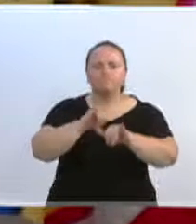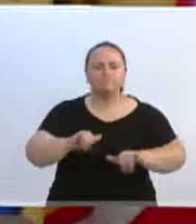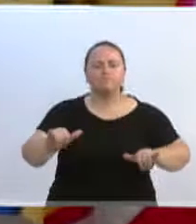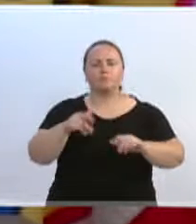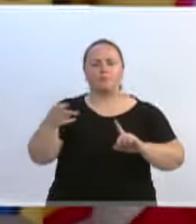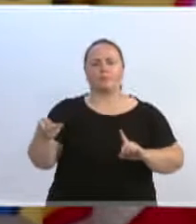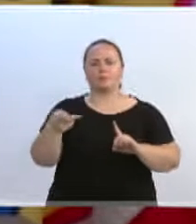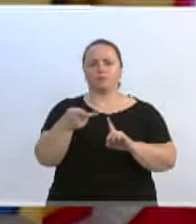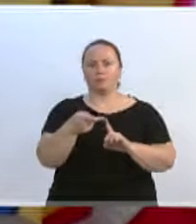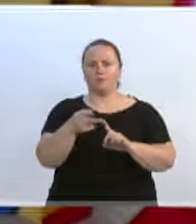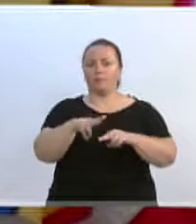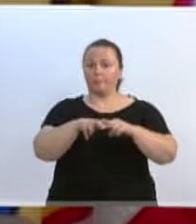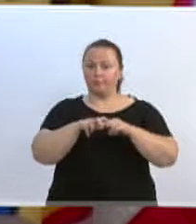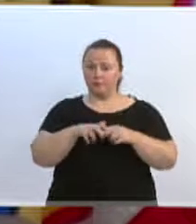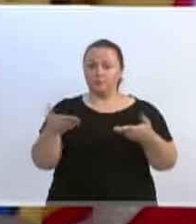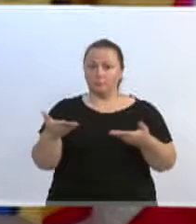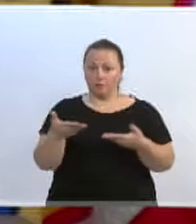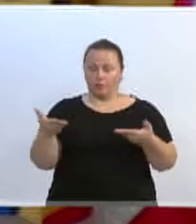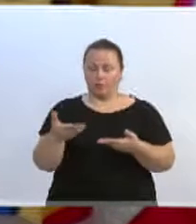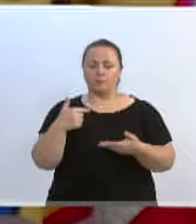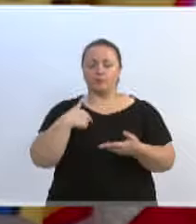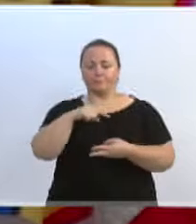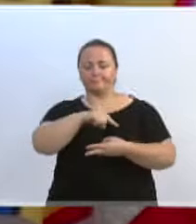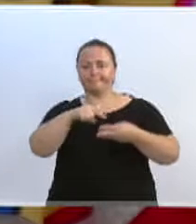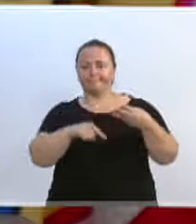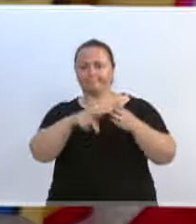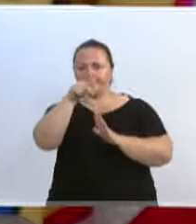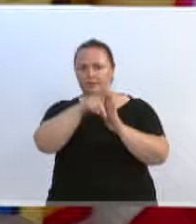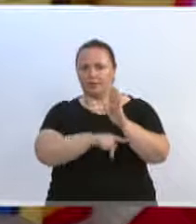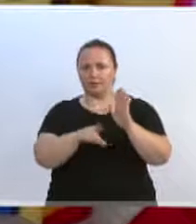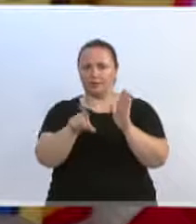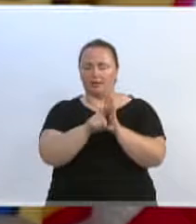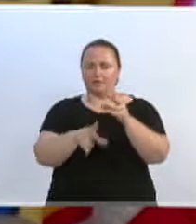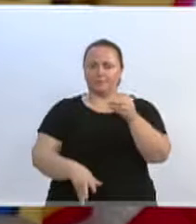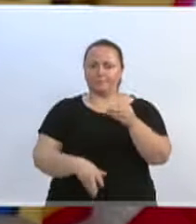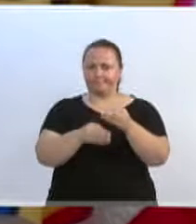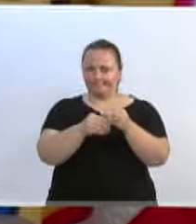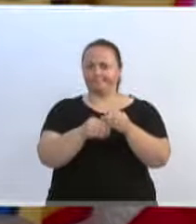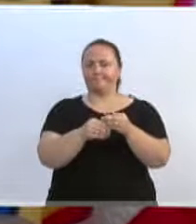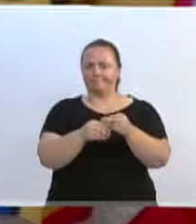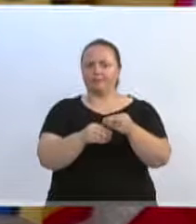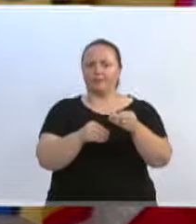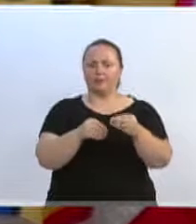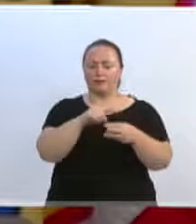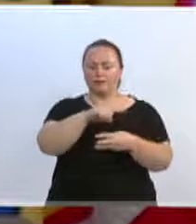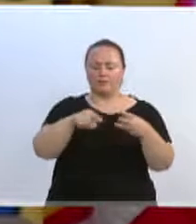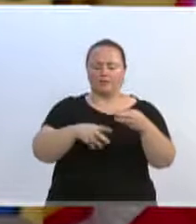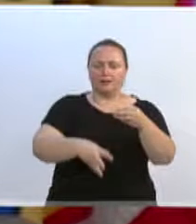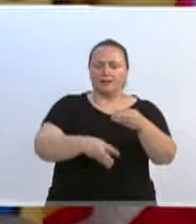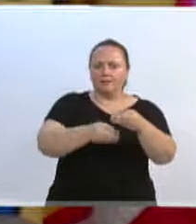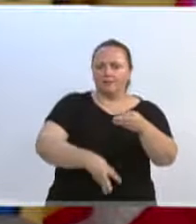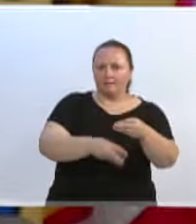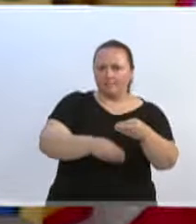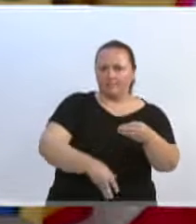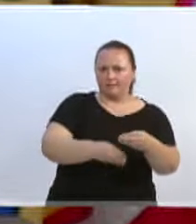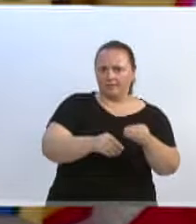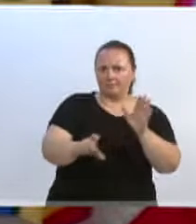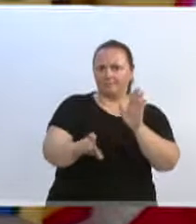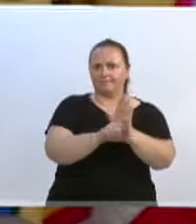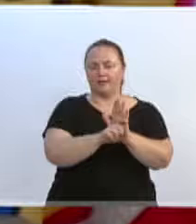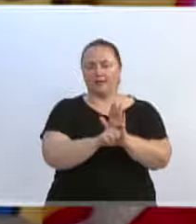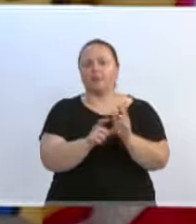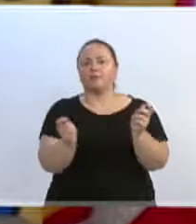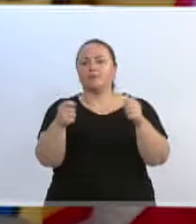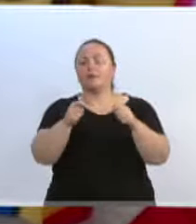disso, eu vou encaminhar na tarde de hoje 3 projetos de lei complementar, que eles acabam acrescentando, né, alguns parágrafos, enfim, para que a gente